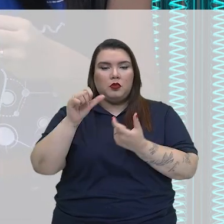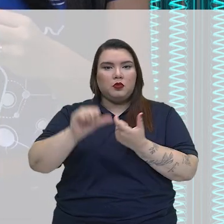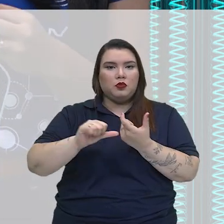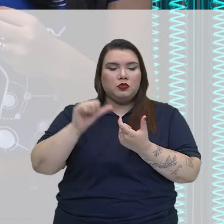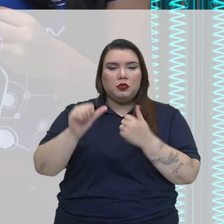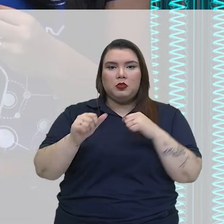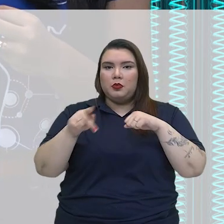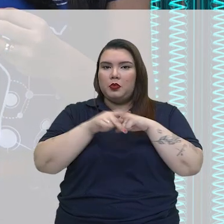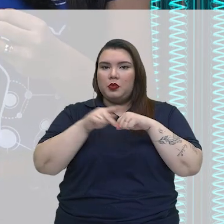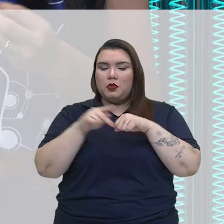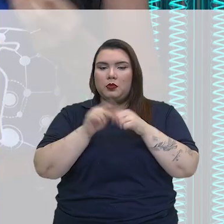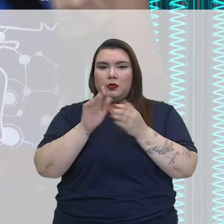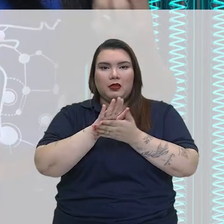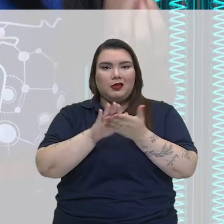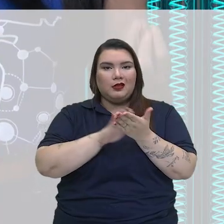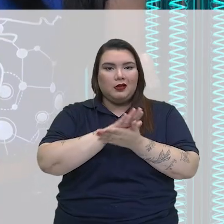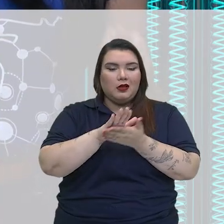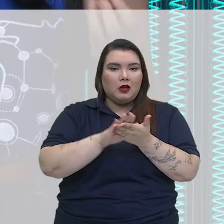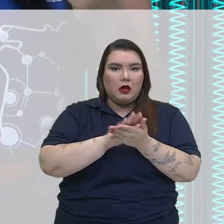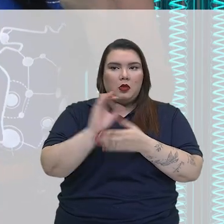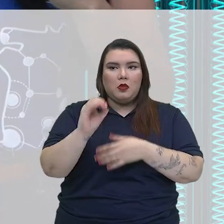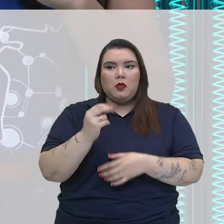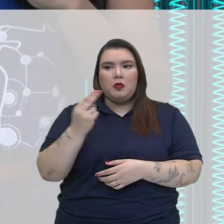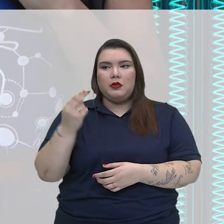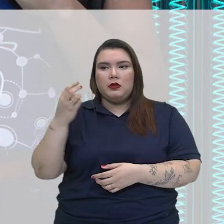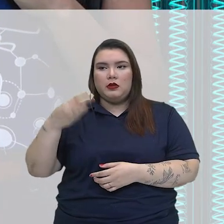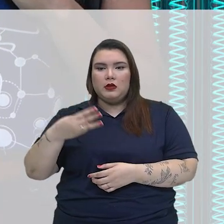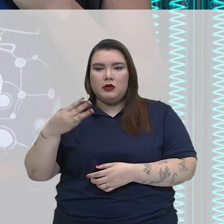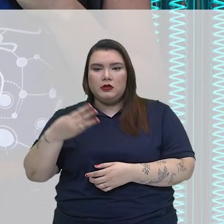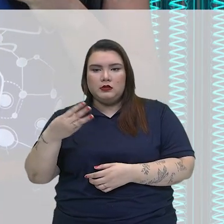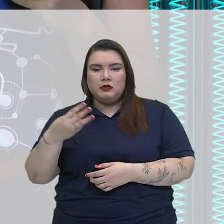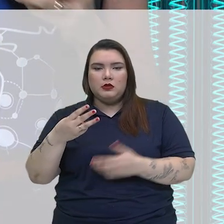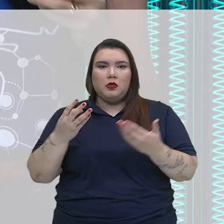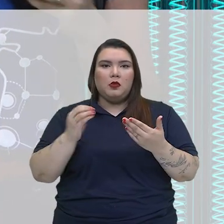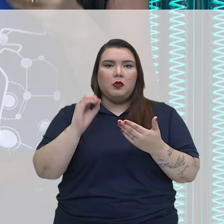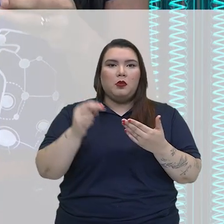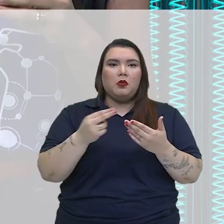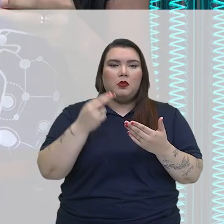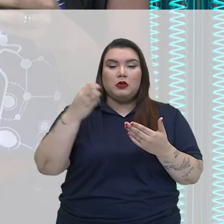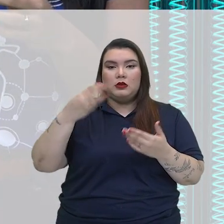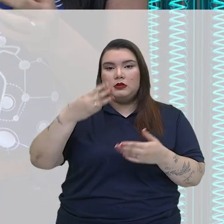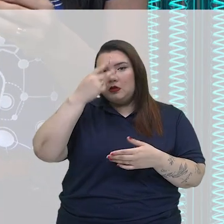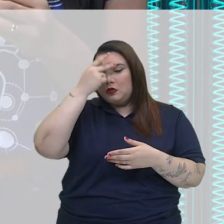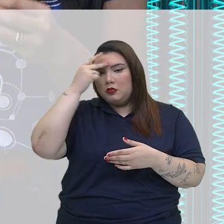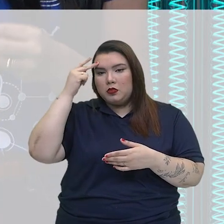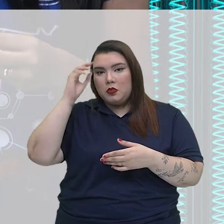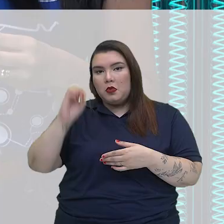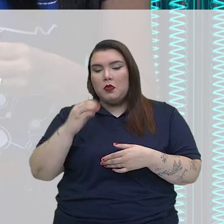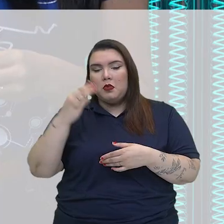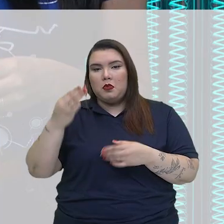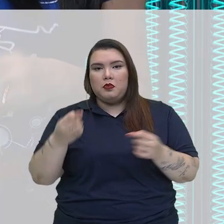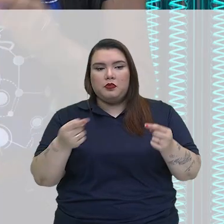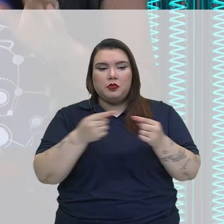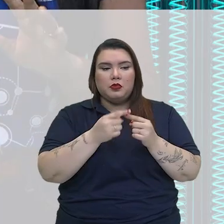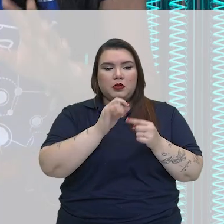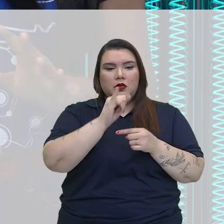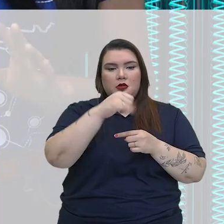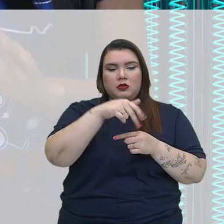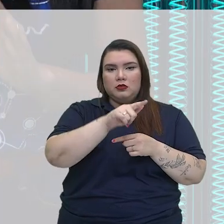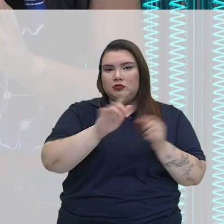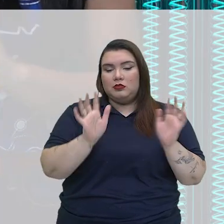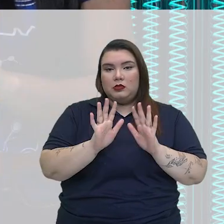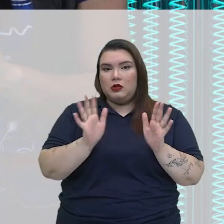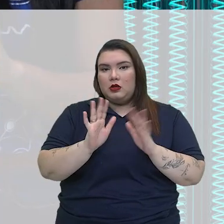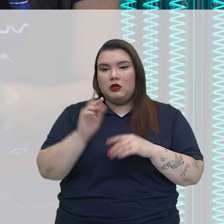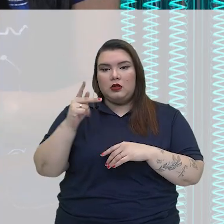está flexionado, né, na terceira pessoa ou com ing para dizer que está acontecendo agora. Então, ele está